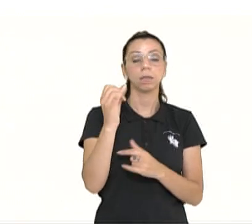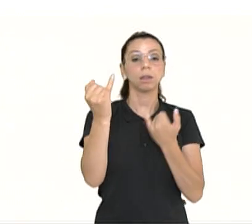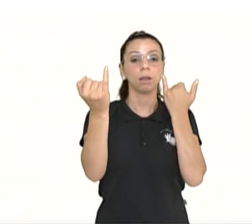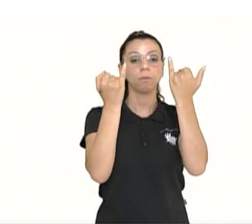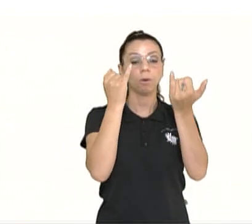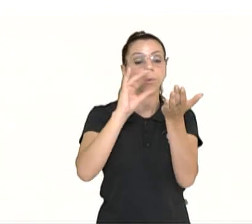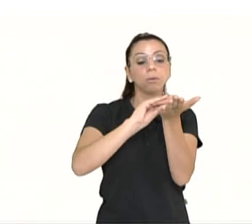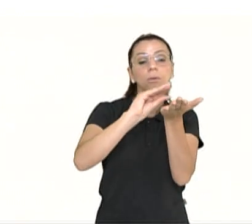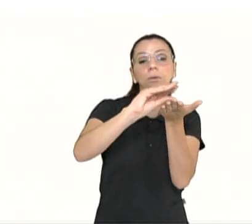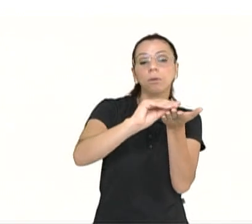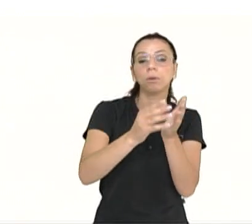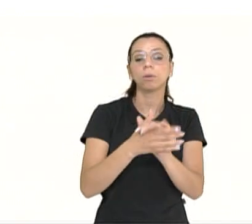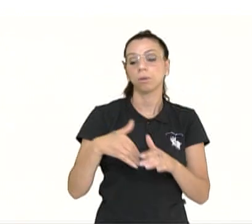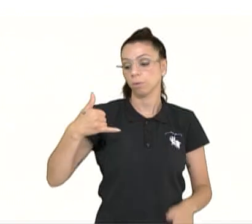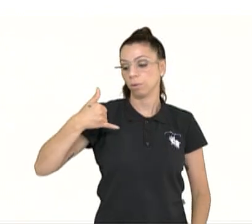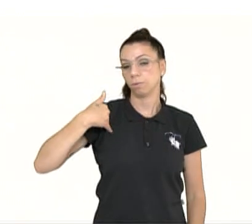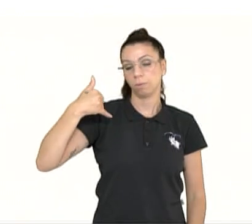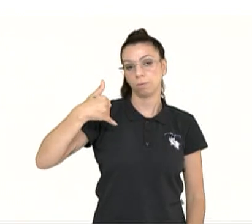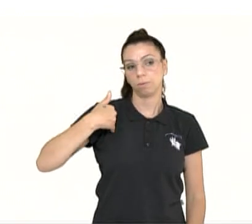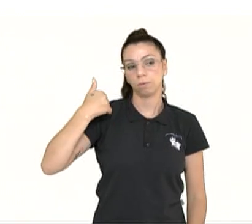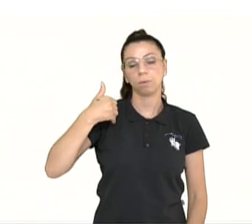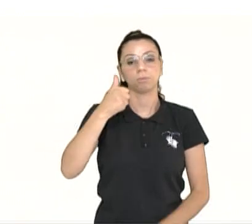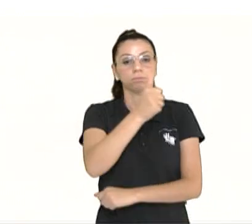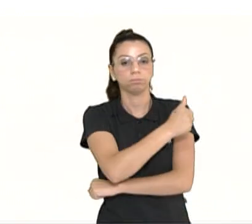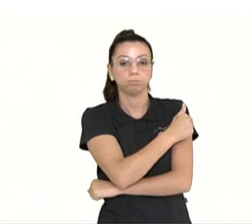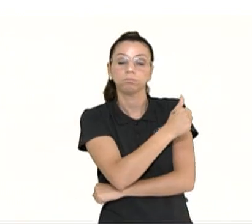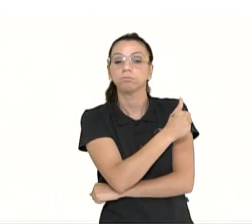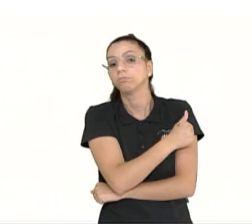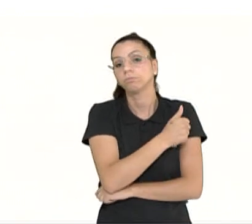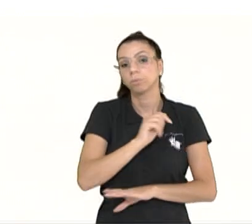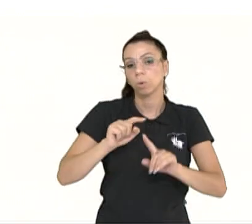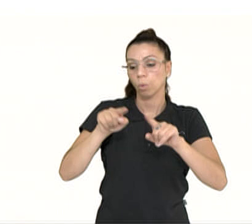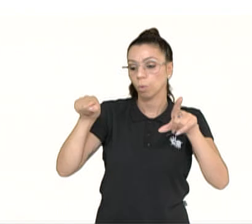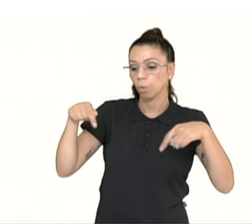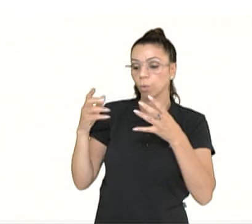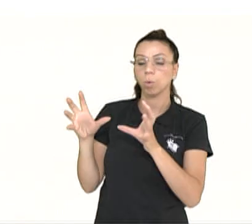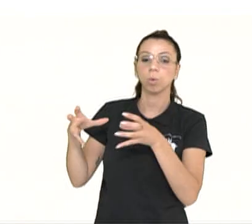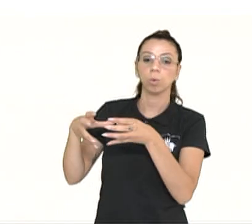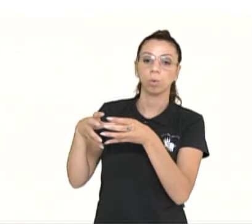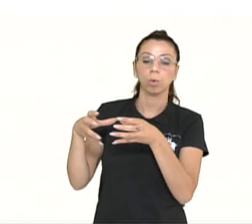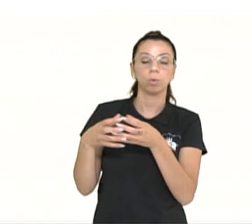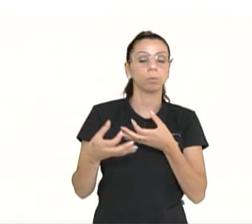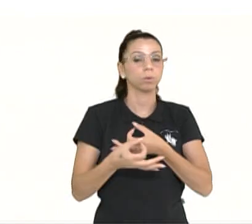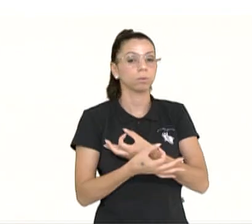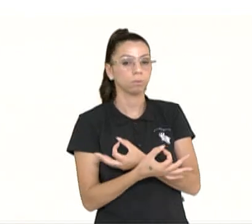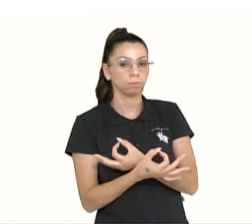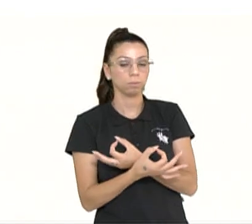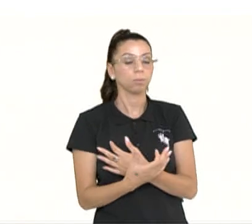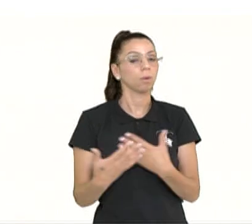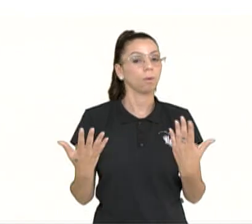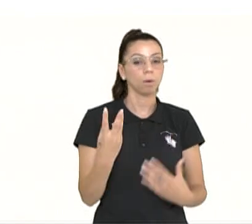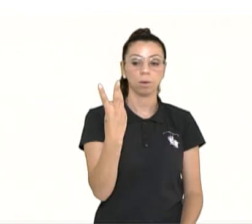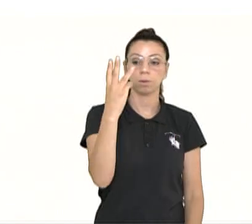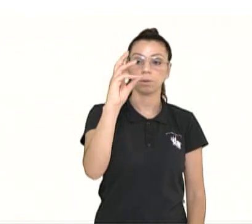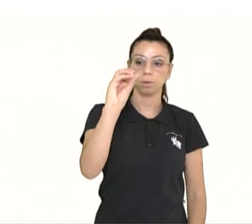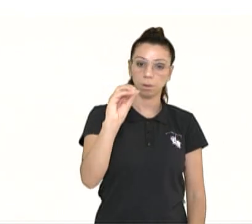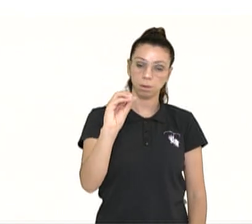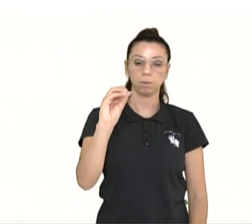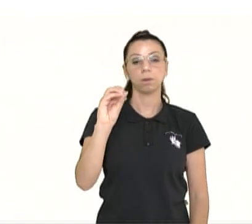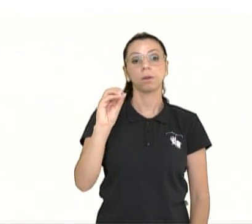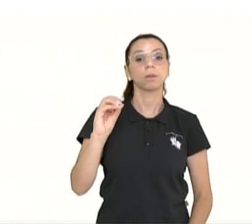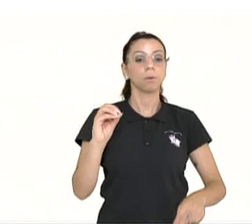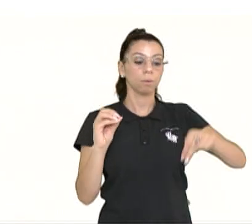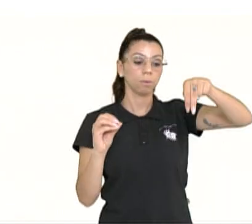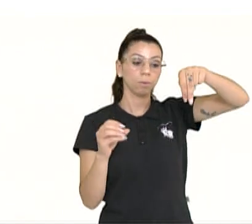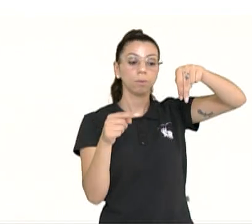essas informações? As idades dos alunos de uma turma de yoga. Agora já são 30 alunos. Então o N, que é o número de